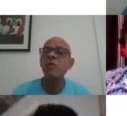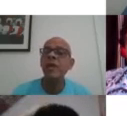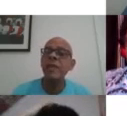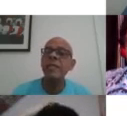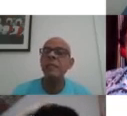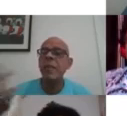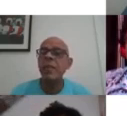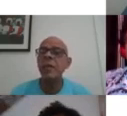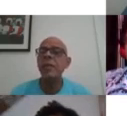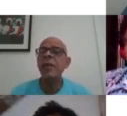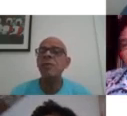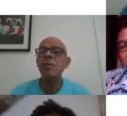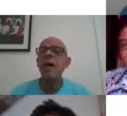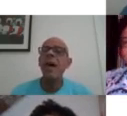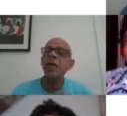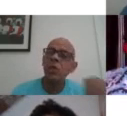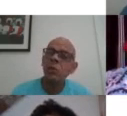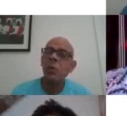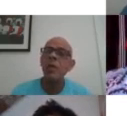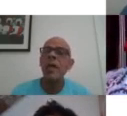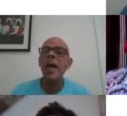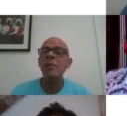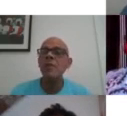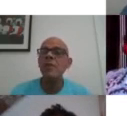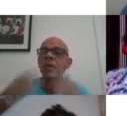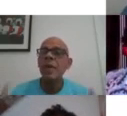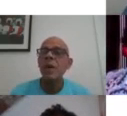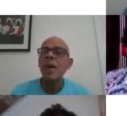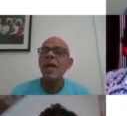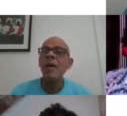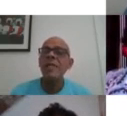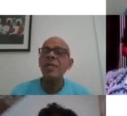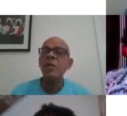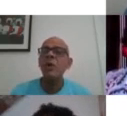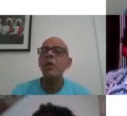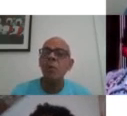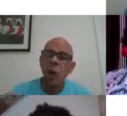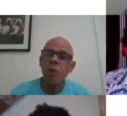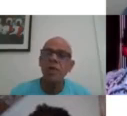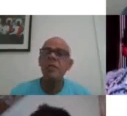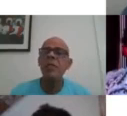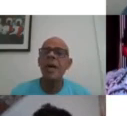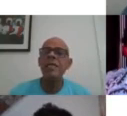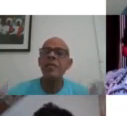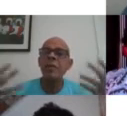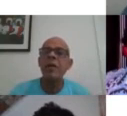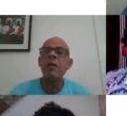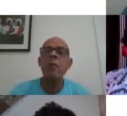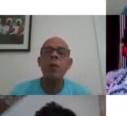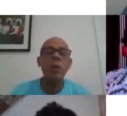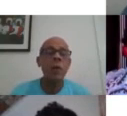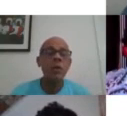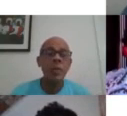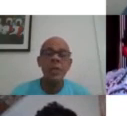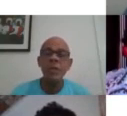rodas de conversas, planejamentos, artigos publicados, enfim, uma gama de ações, bloco de atividades, eles vão falar um